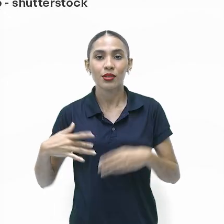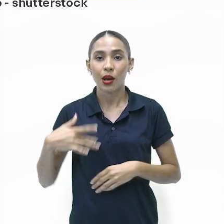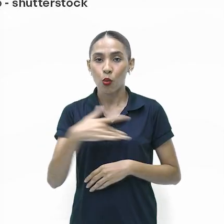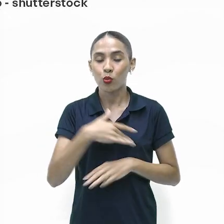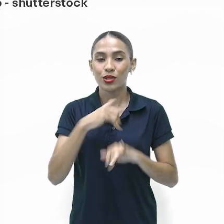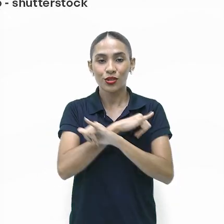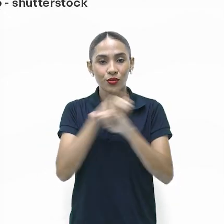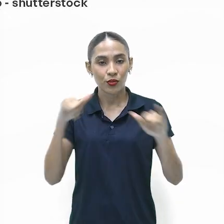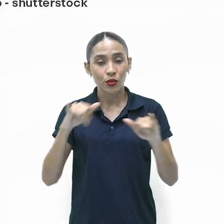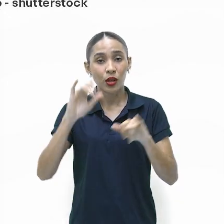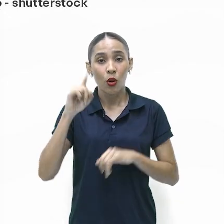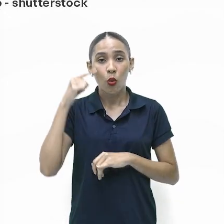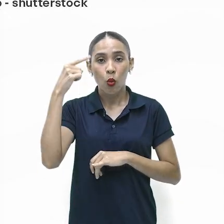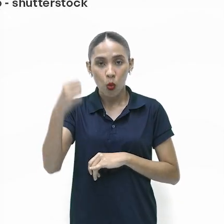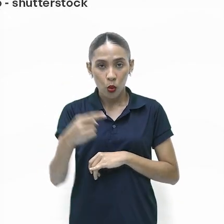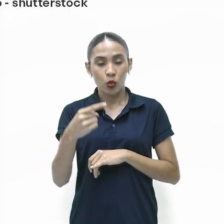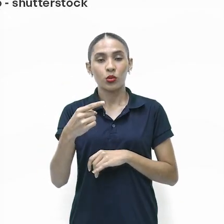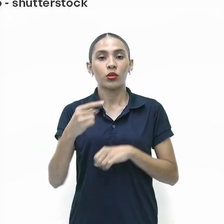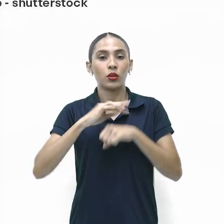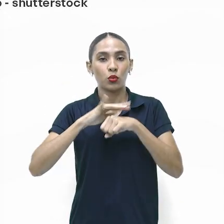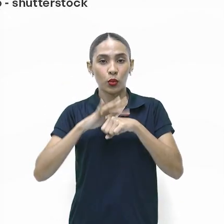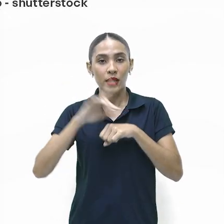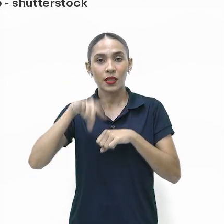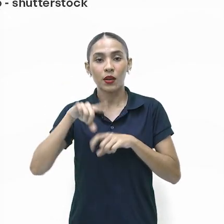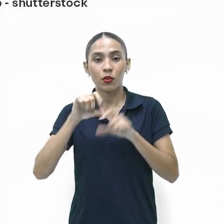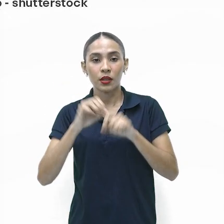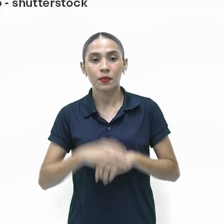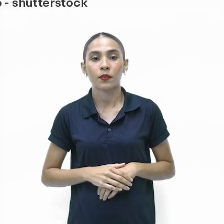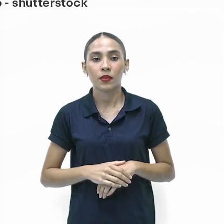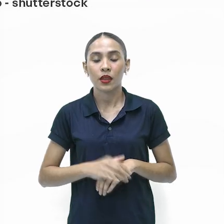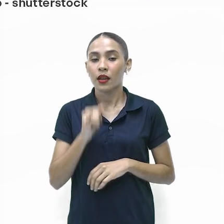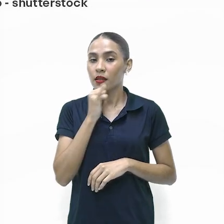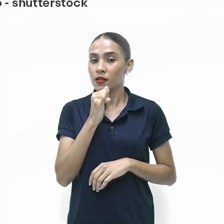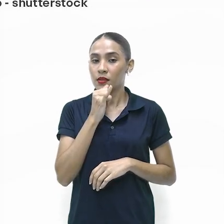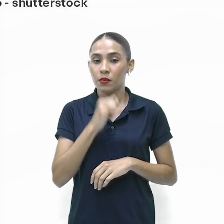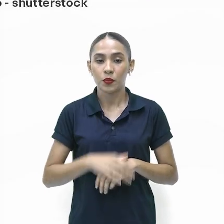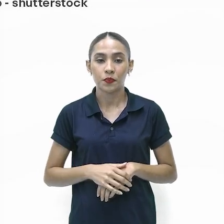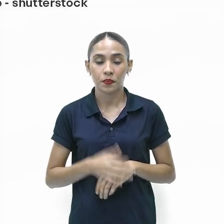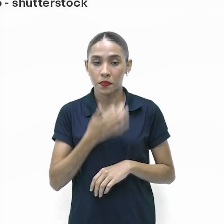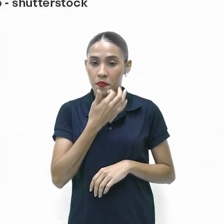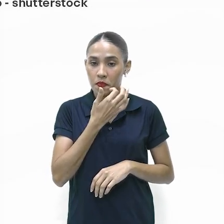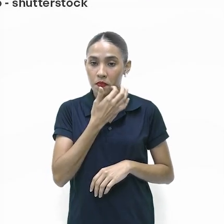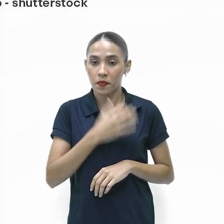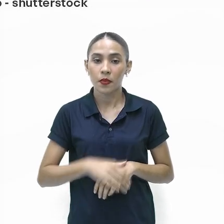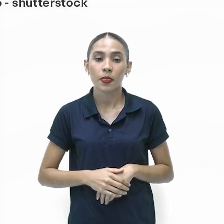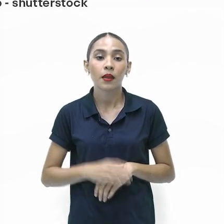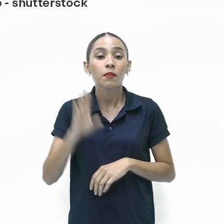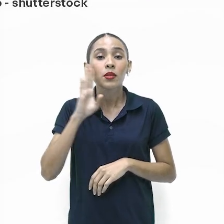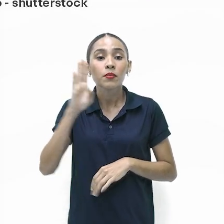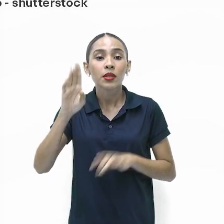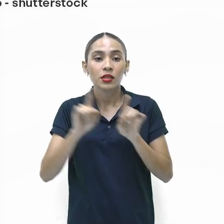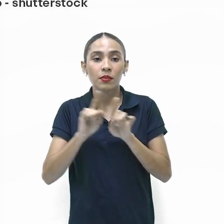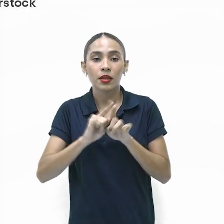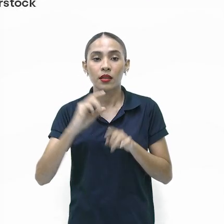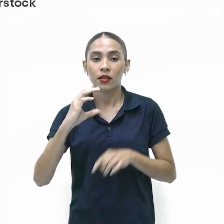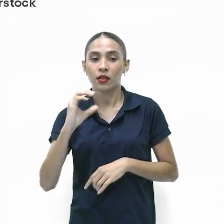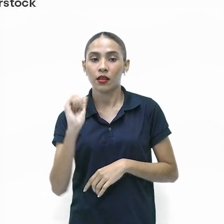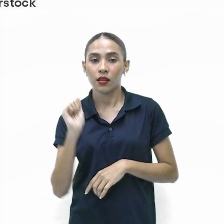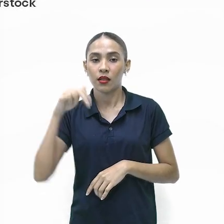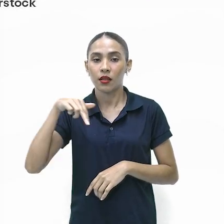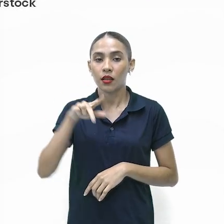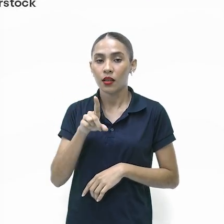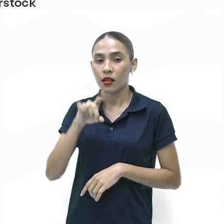Saúde. Outro agente que causa IST são os agentes fúngicos, né, principalmente a